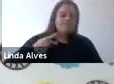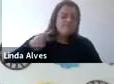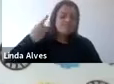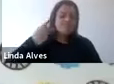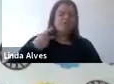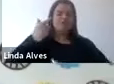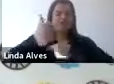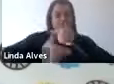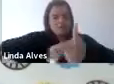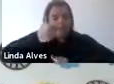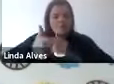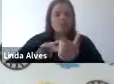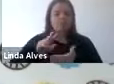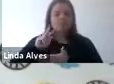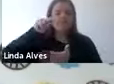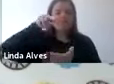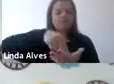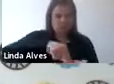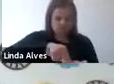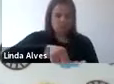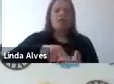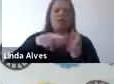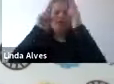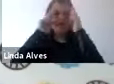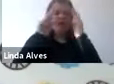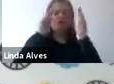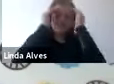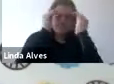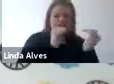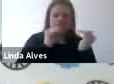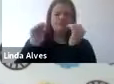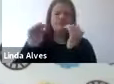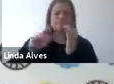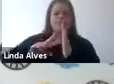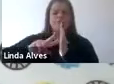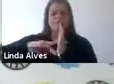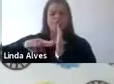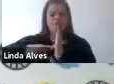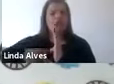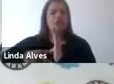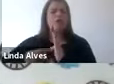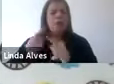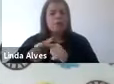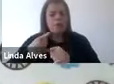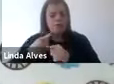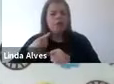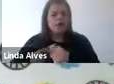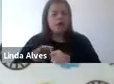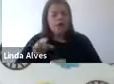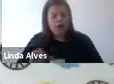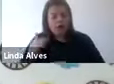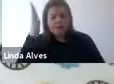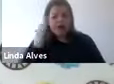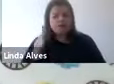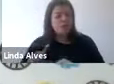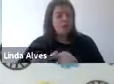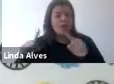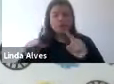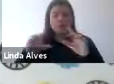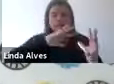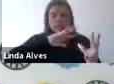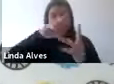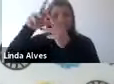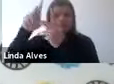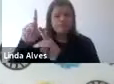emprego correta e que, principalmente, respeite os sindicatos, que é uma estrutura importante, não só no Brasil, como no mundo inteiro.